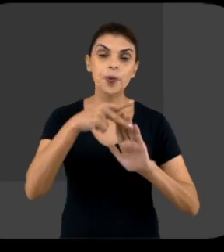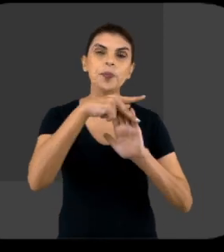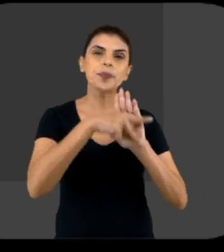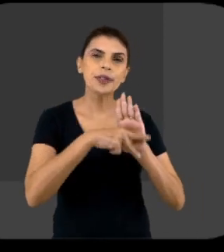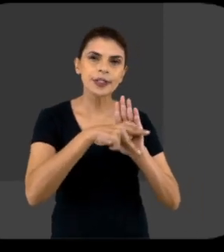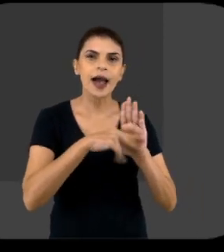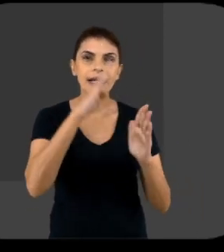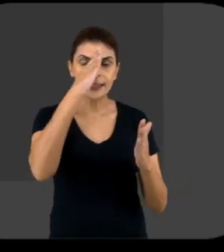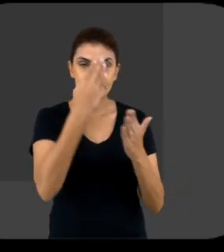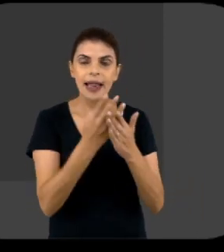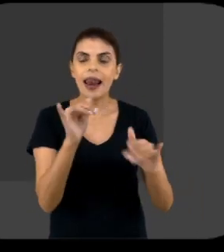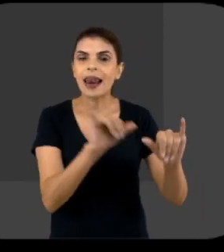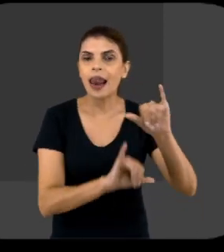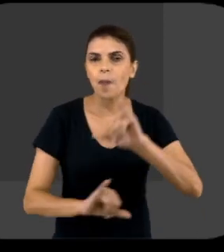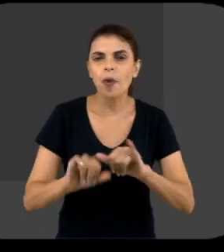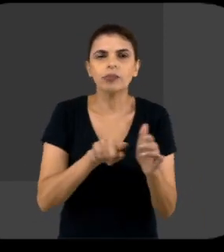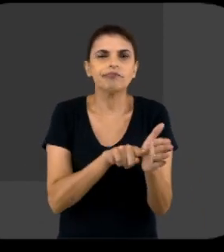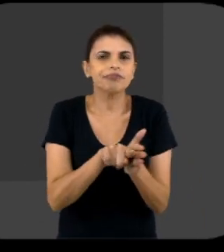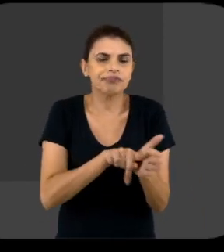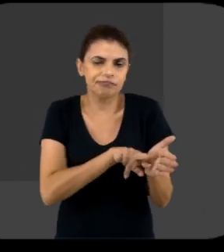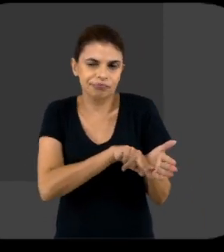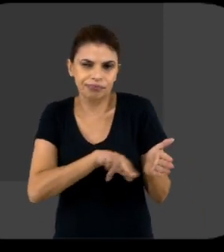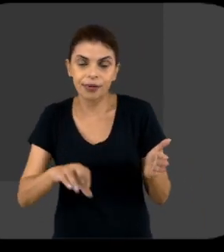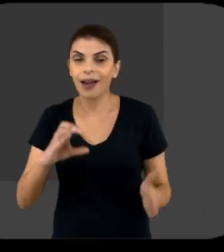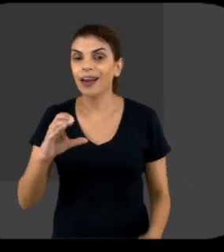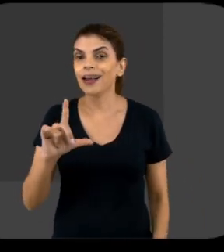de Acreditação de Laboratórios Clínicos,